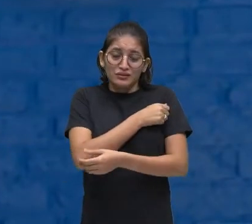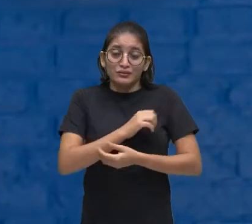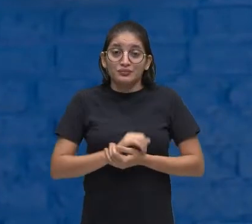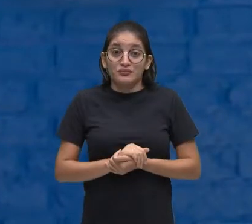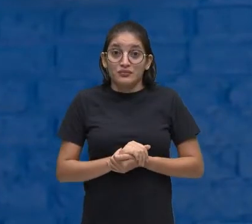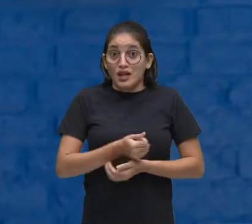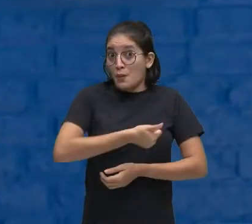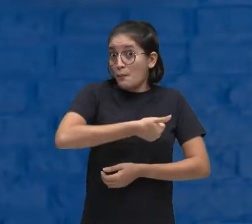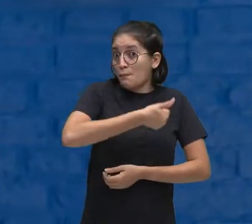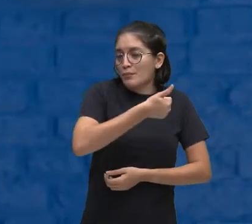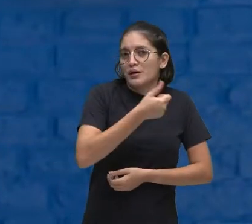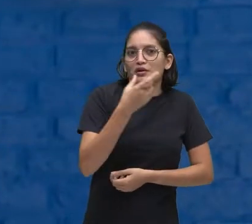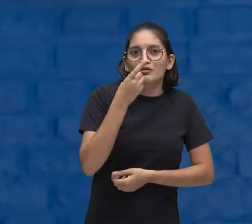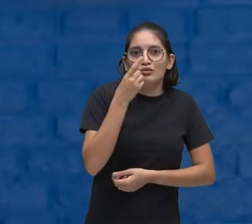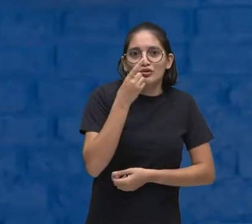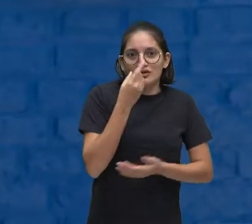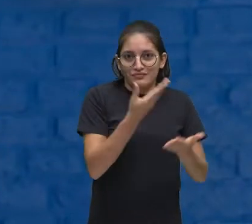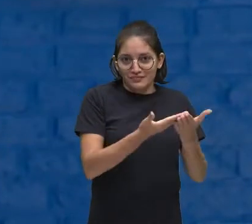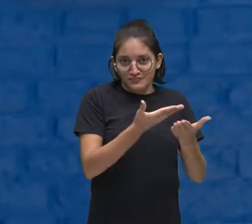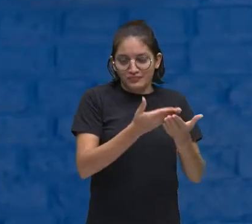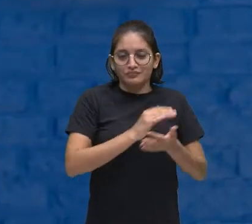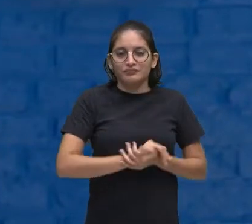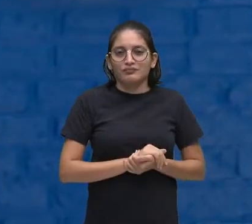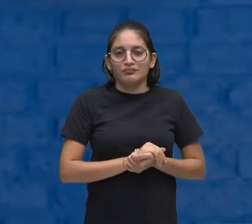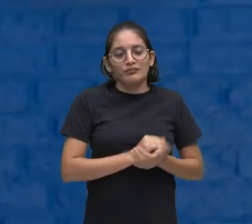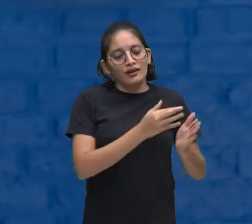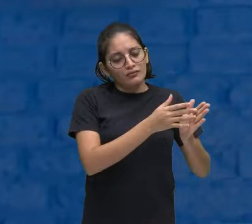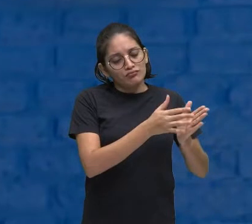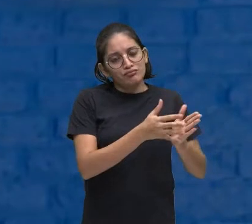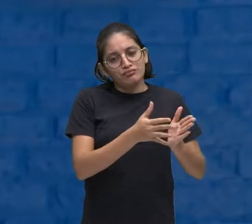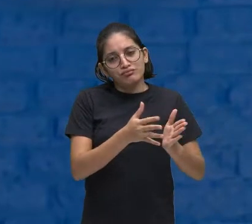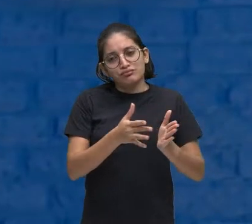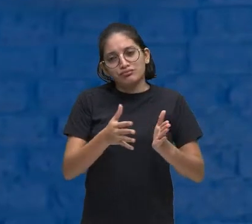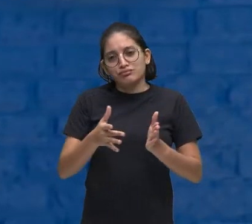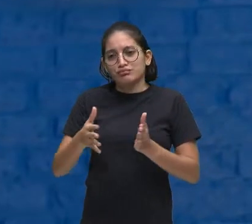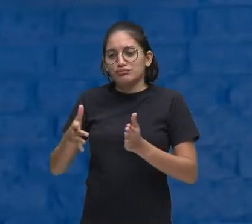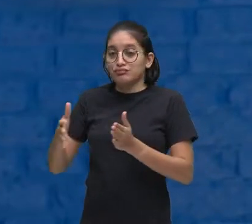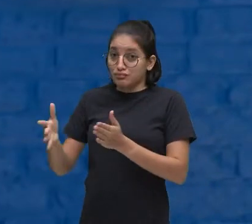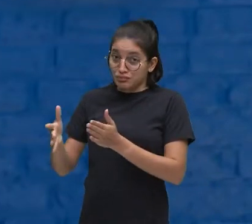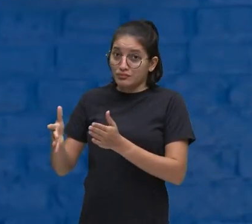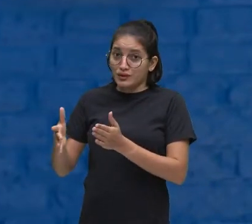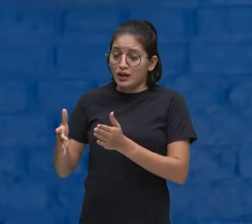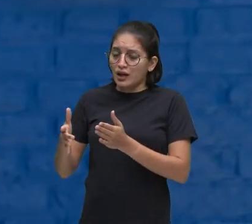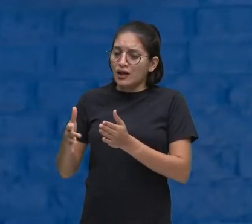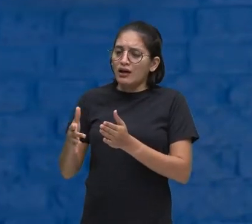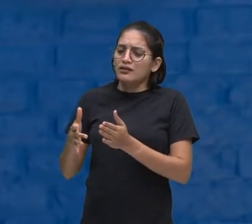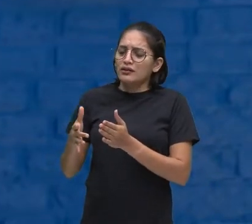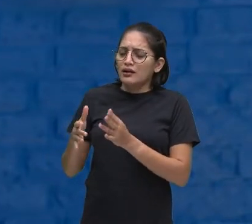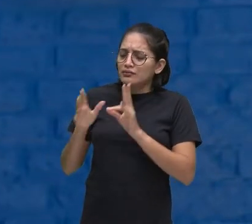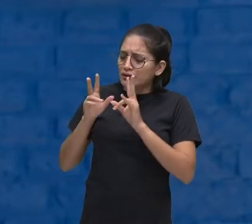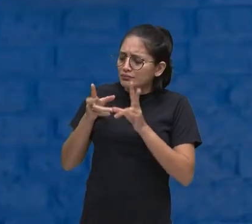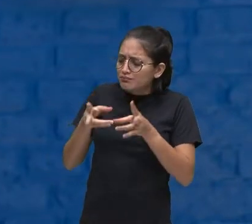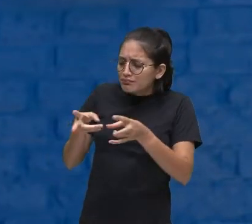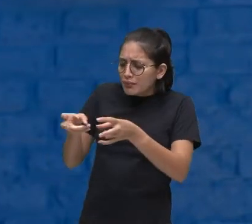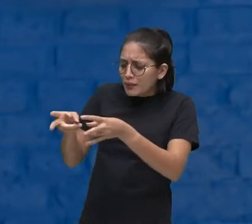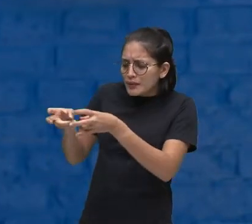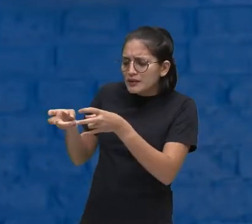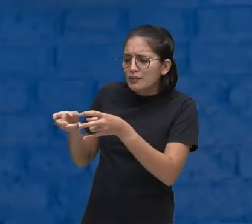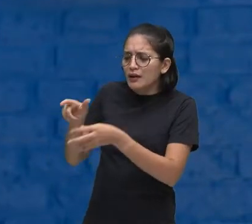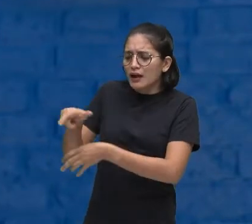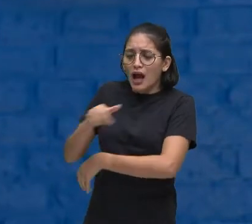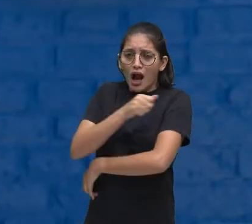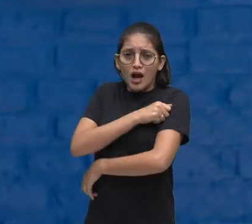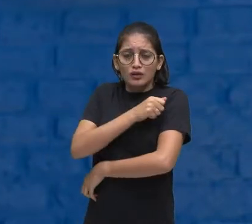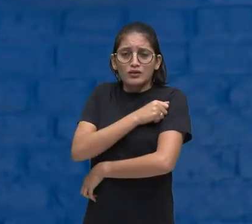no primeiro dia de aula. E com o passar do tempo, quando ela pôde observar que o Ricardo teve